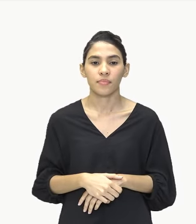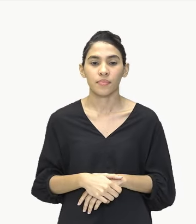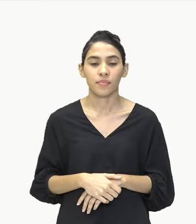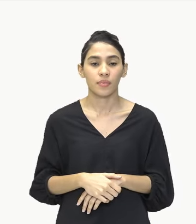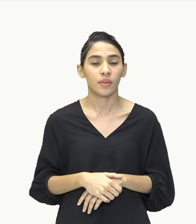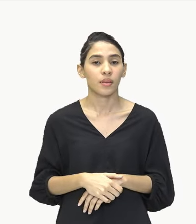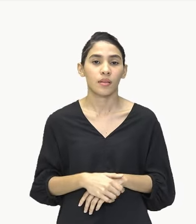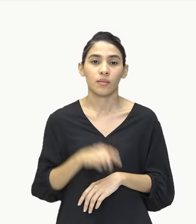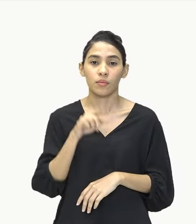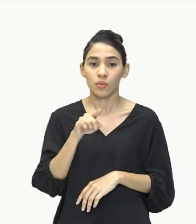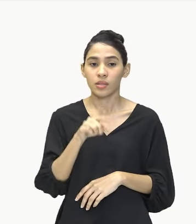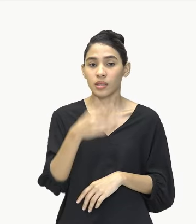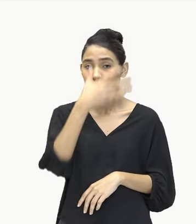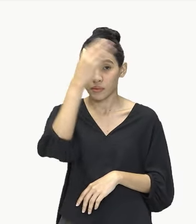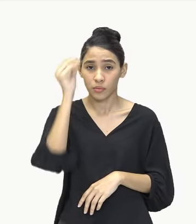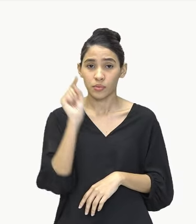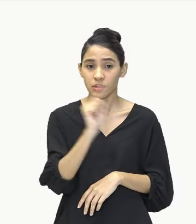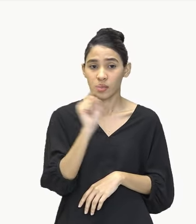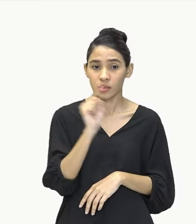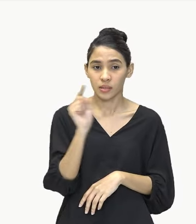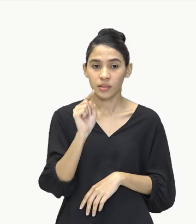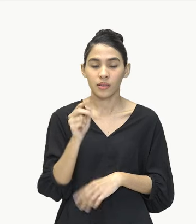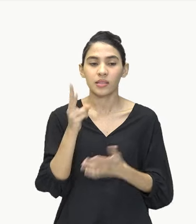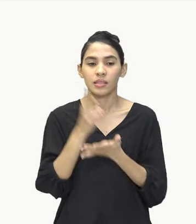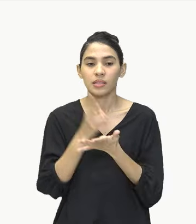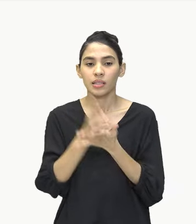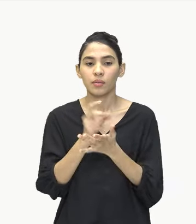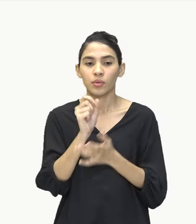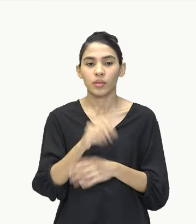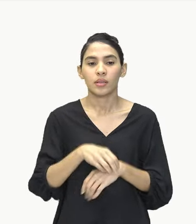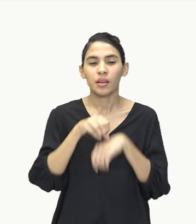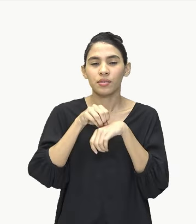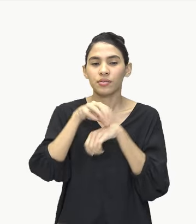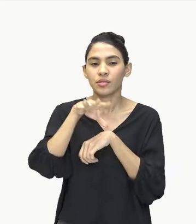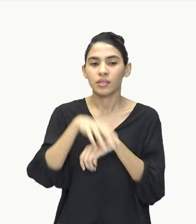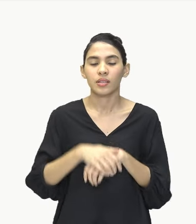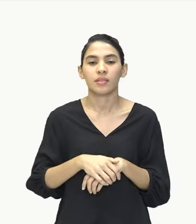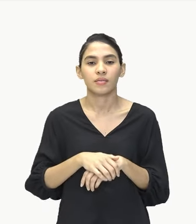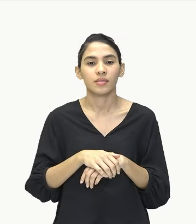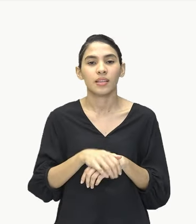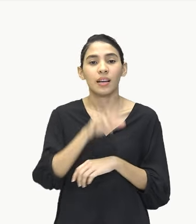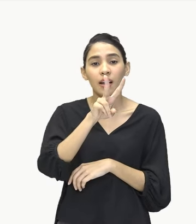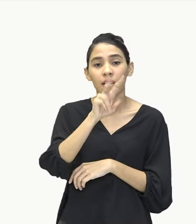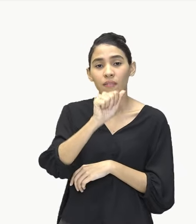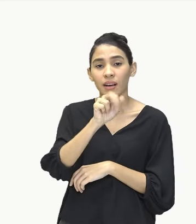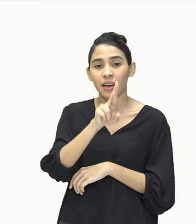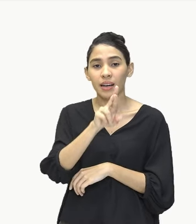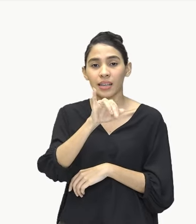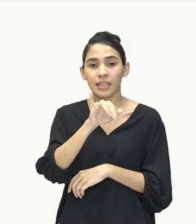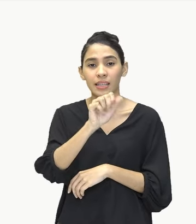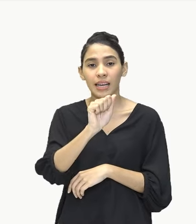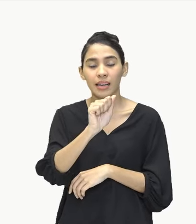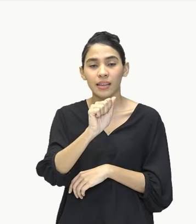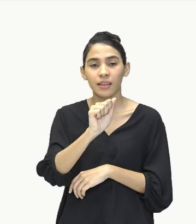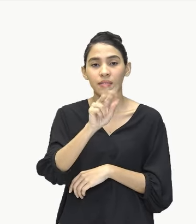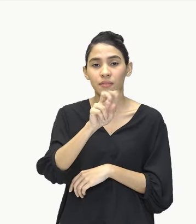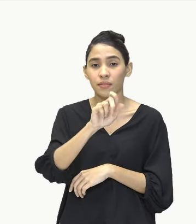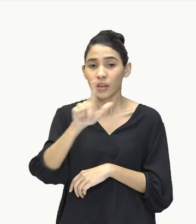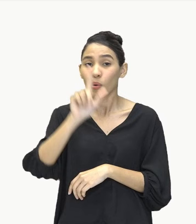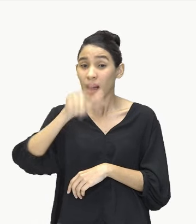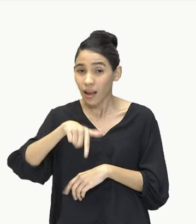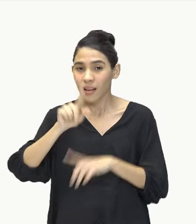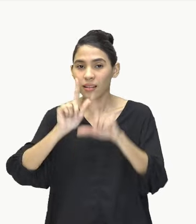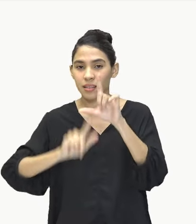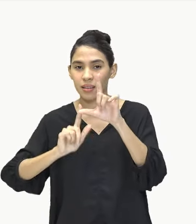para você não esquecer, vai ficar uma dica aqui, ó. É a letra. Quem é